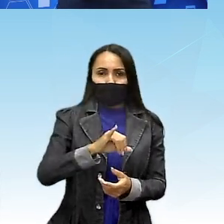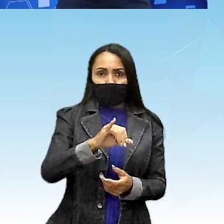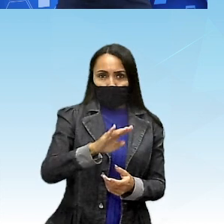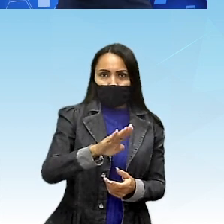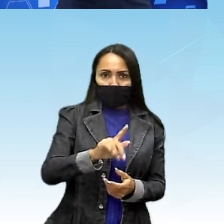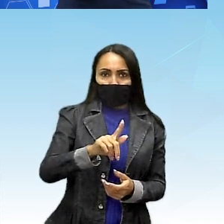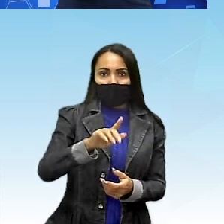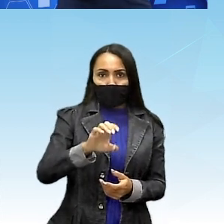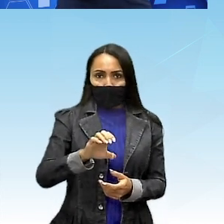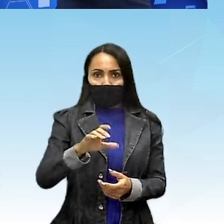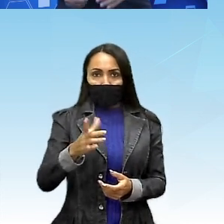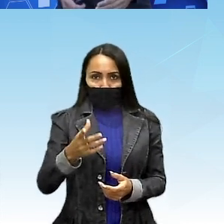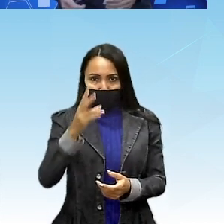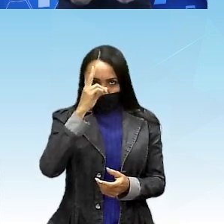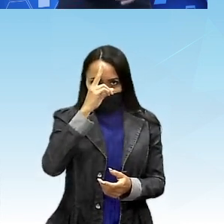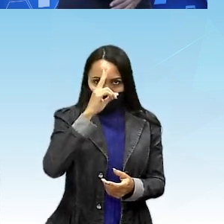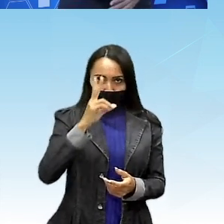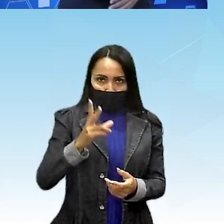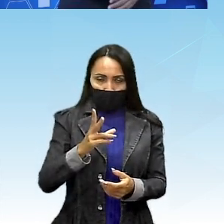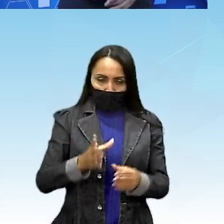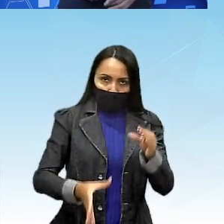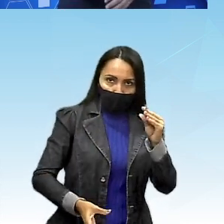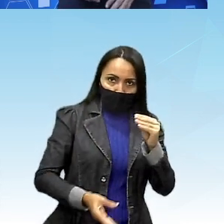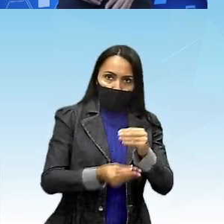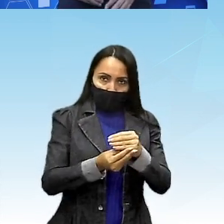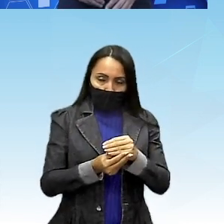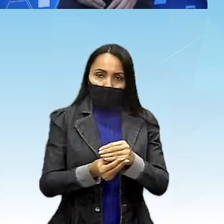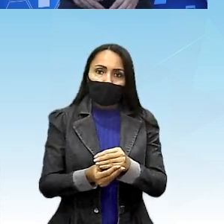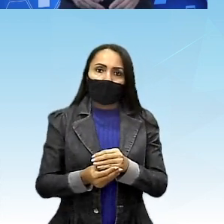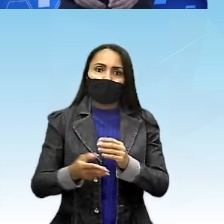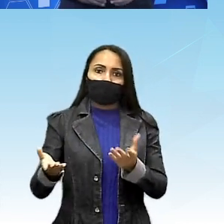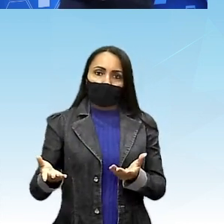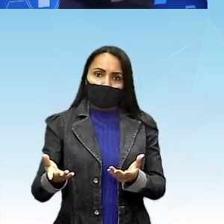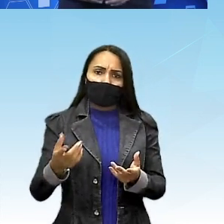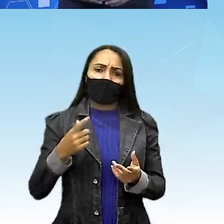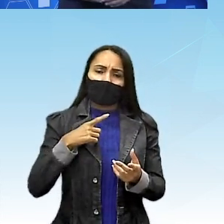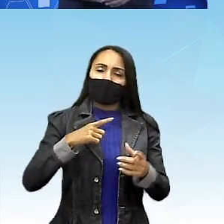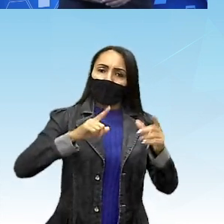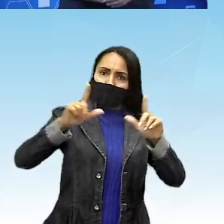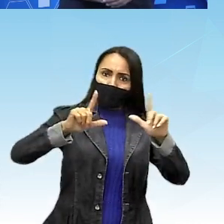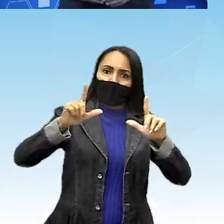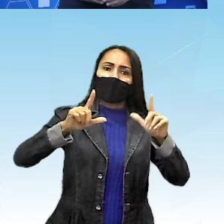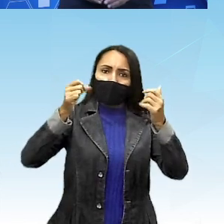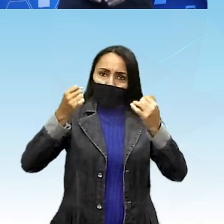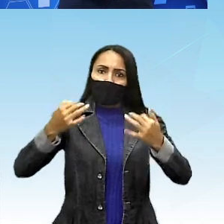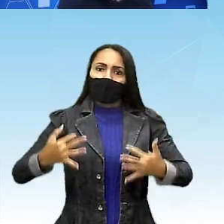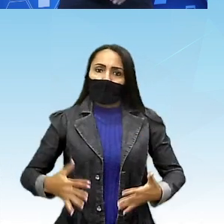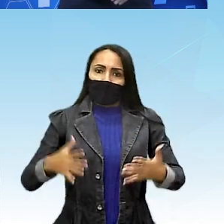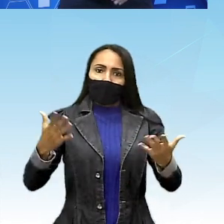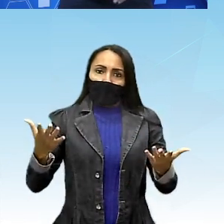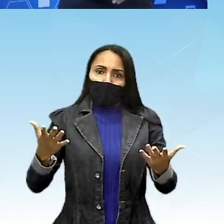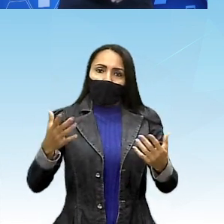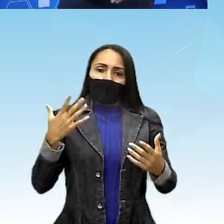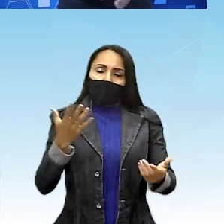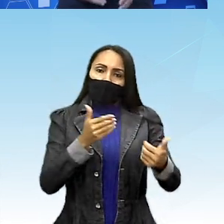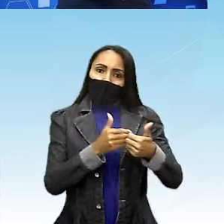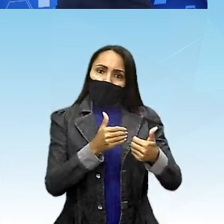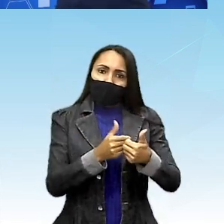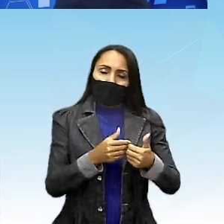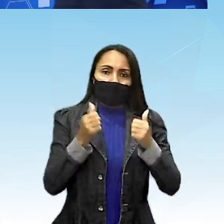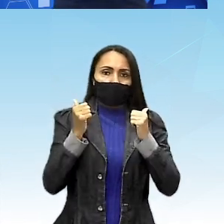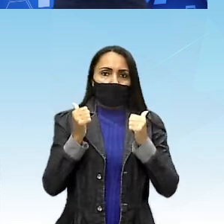lembrar, pause o vídeo agora, entra na internet e busca lá a referência do IBGE para aproximações,